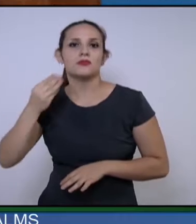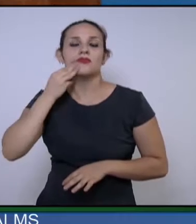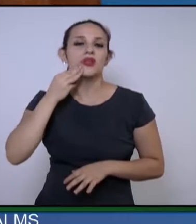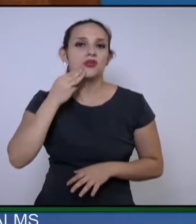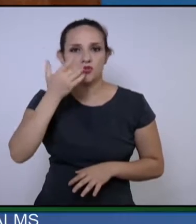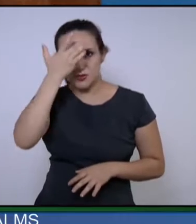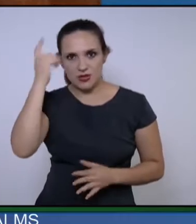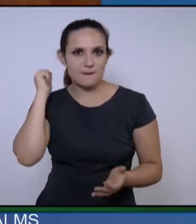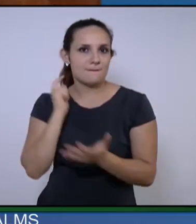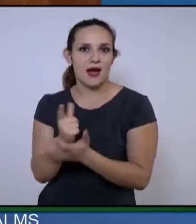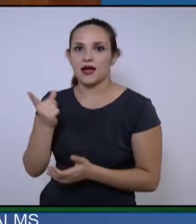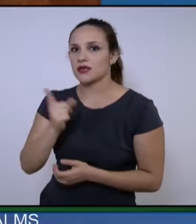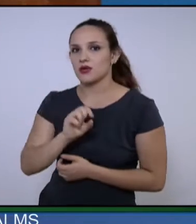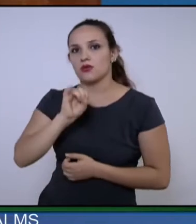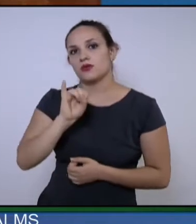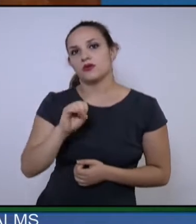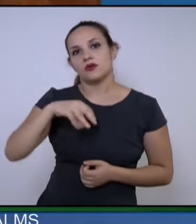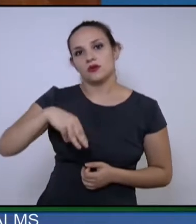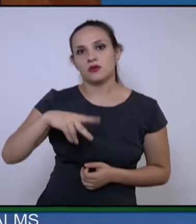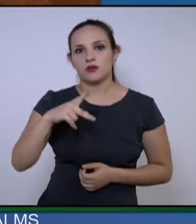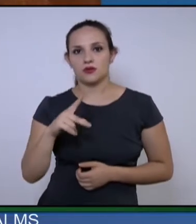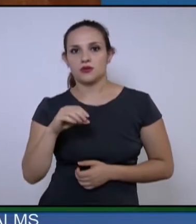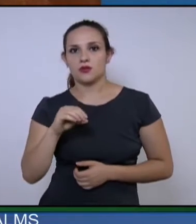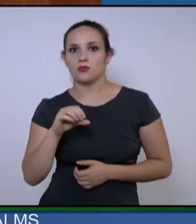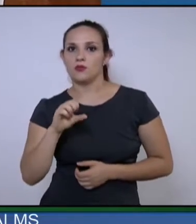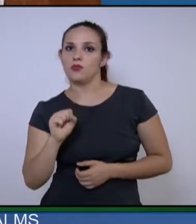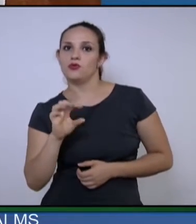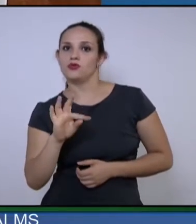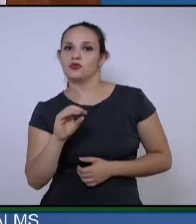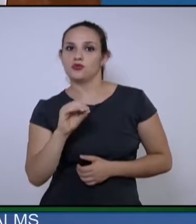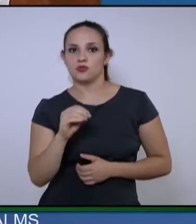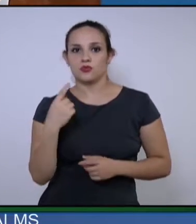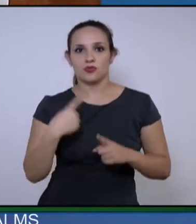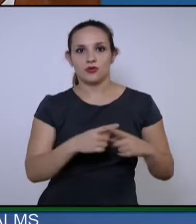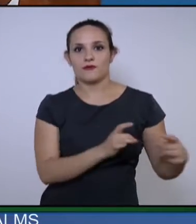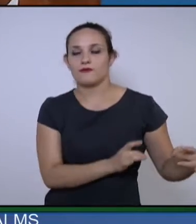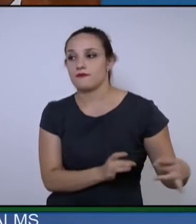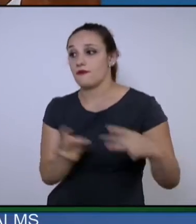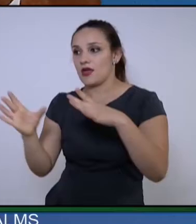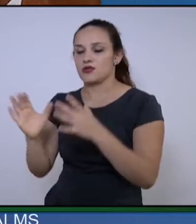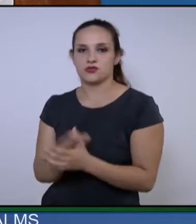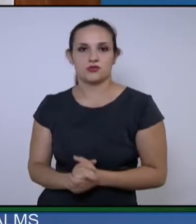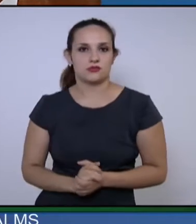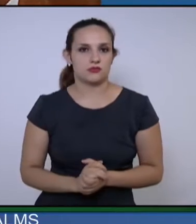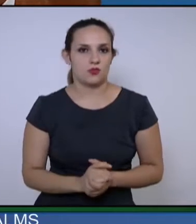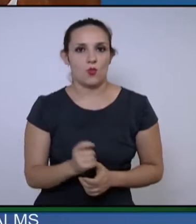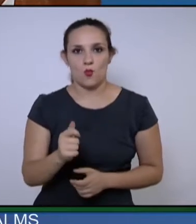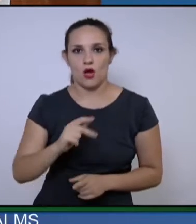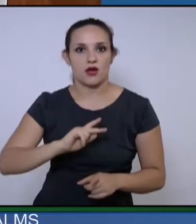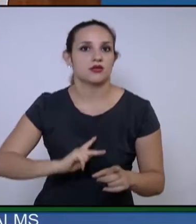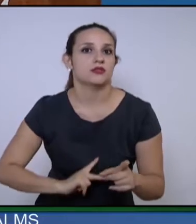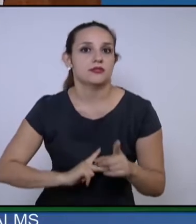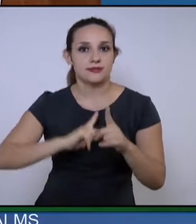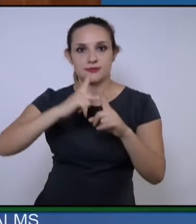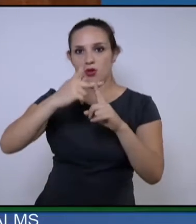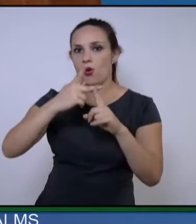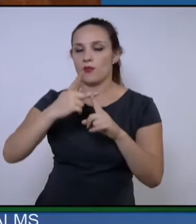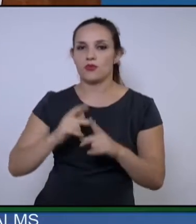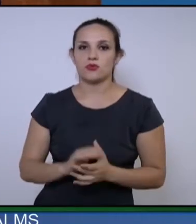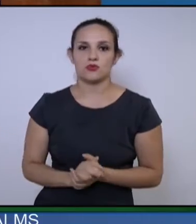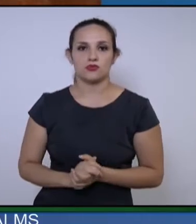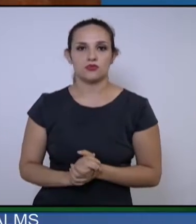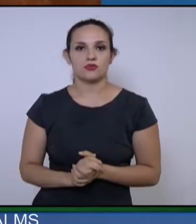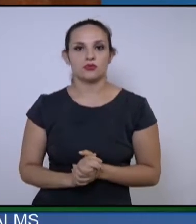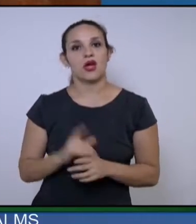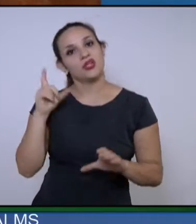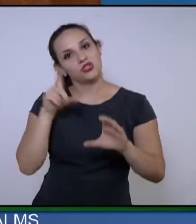públicos devido à sonegação decorrente do contrabando. O valor é mais do que o dobro do déficit já previsto pelo governo